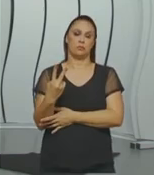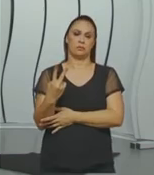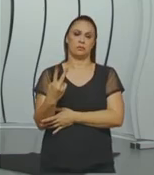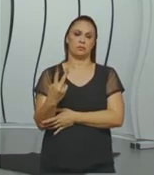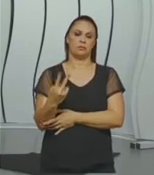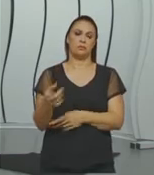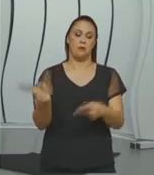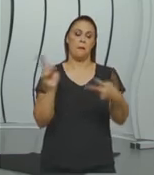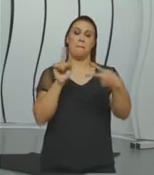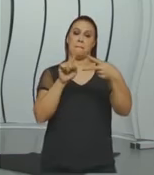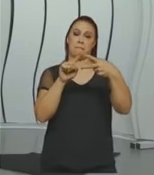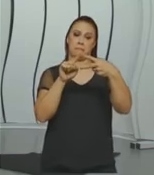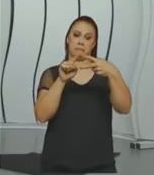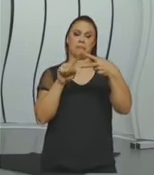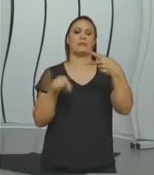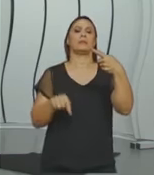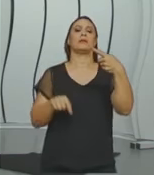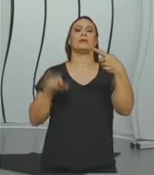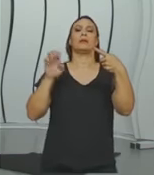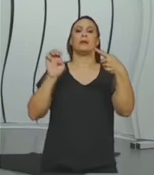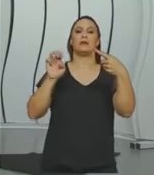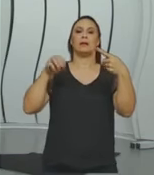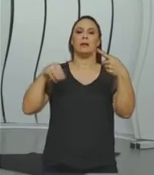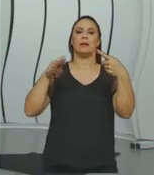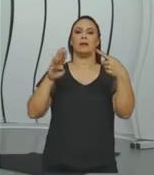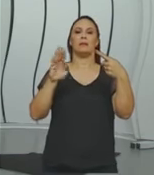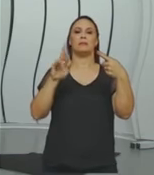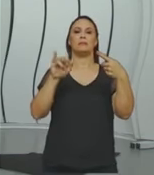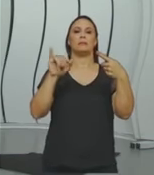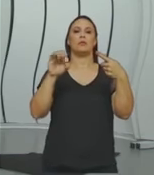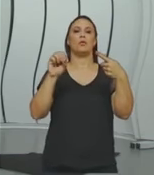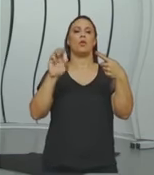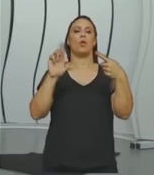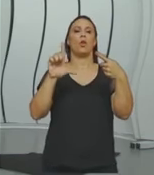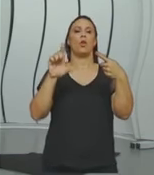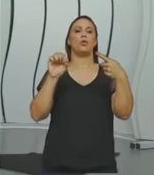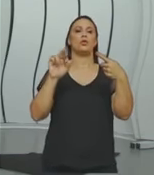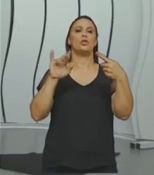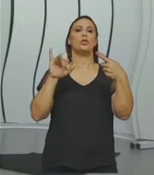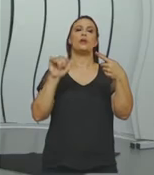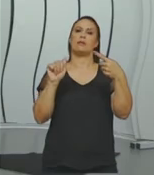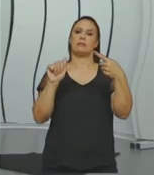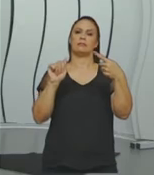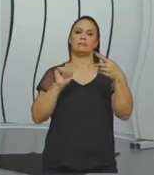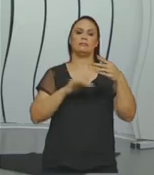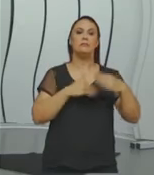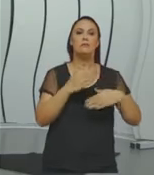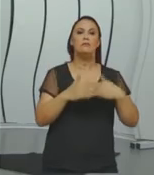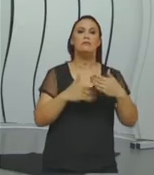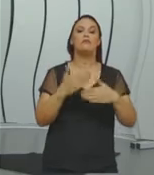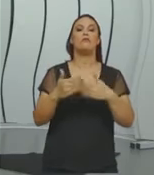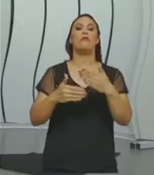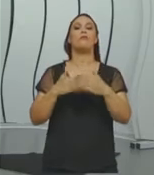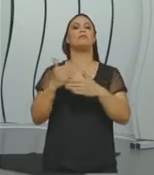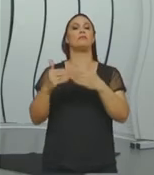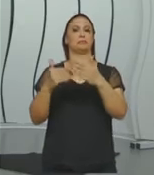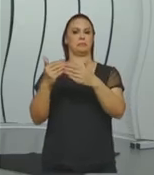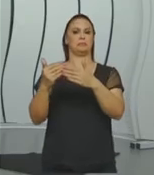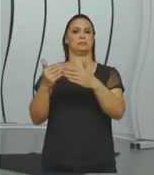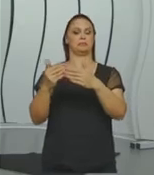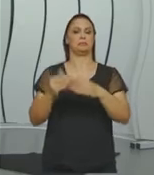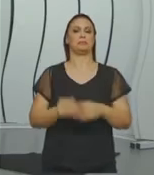embriologia ou desenvolvimento embrionário. Então, nessa aula de hoje, nós